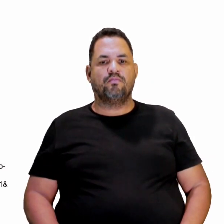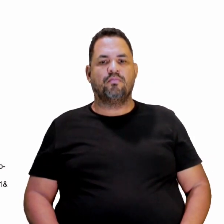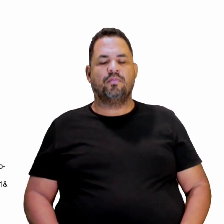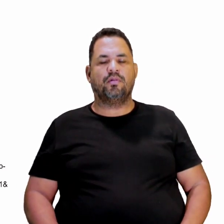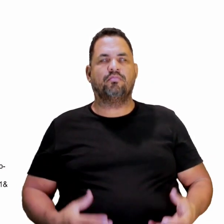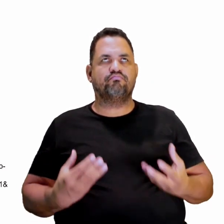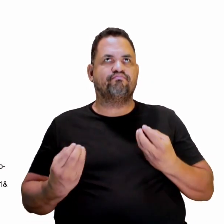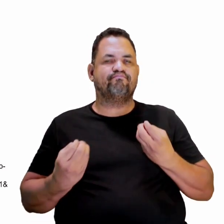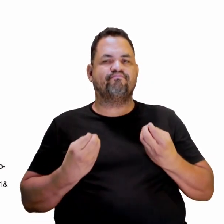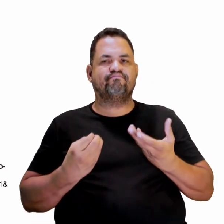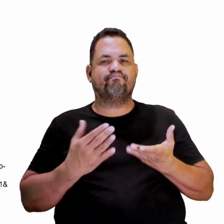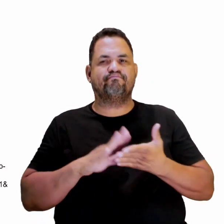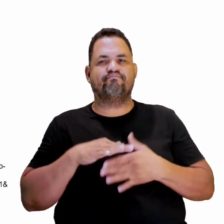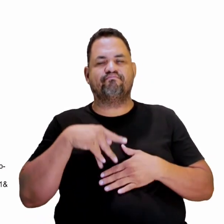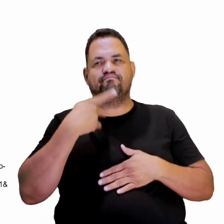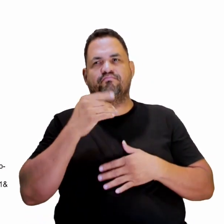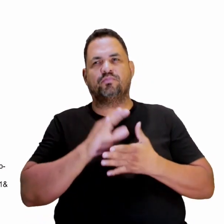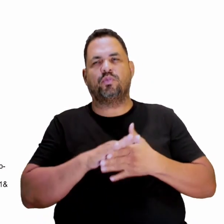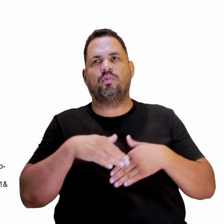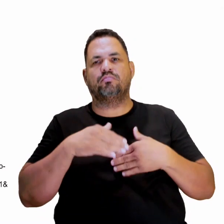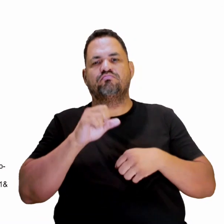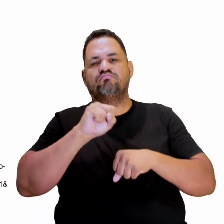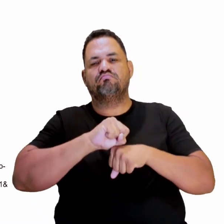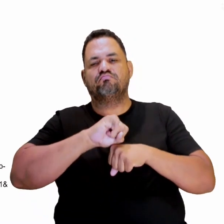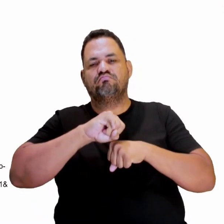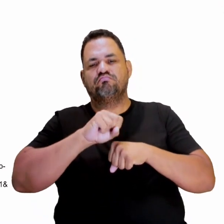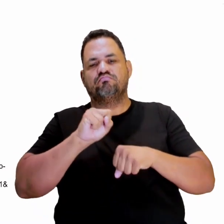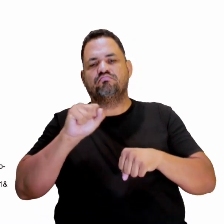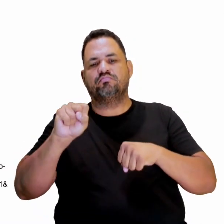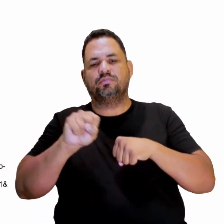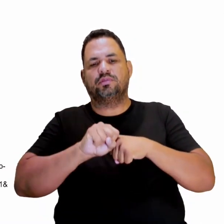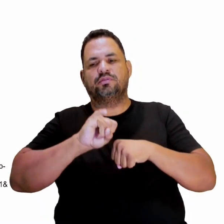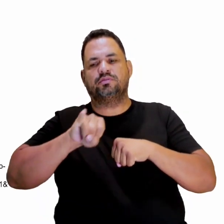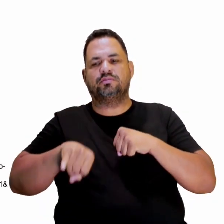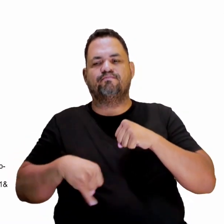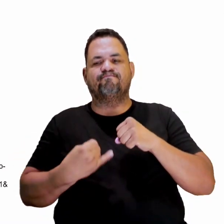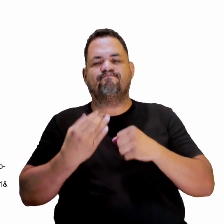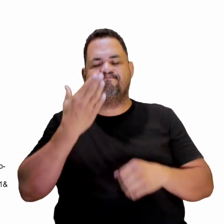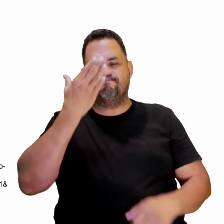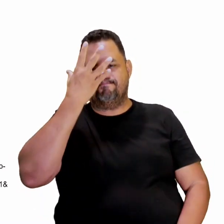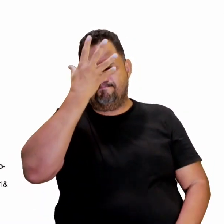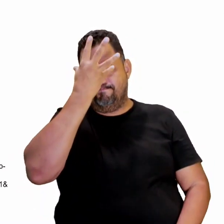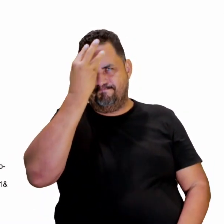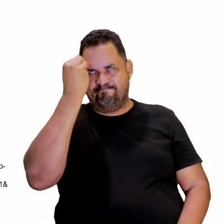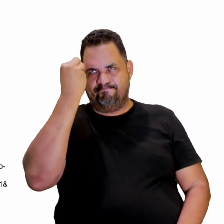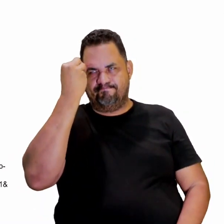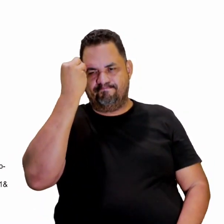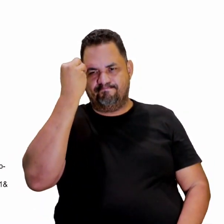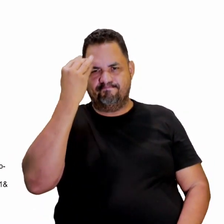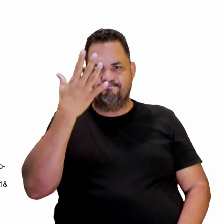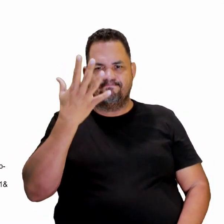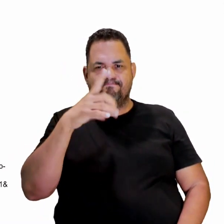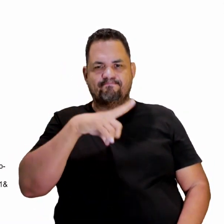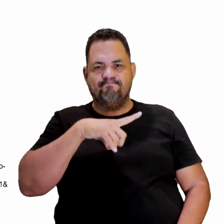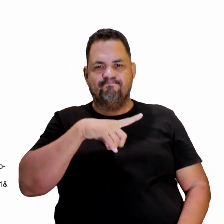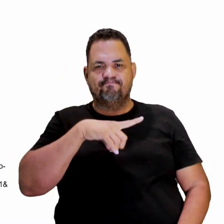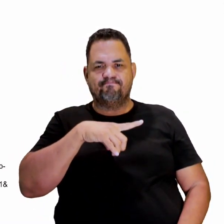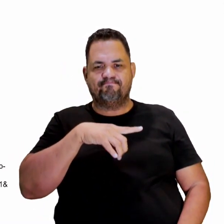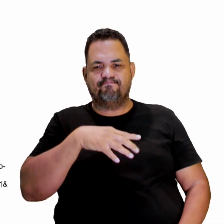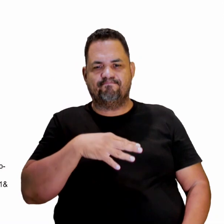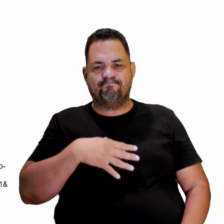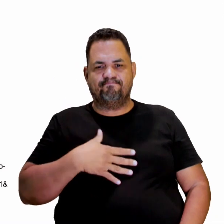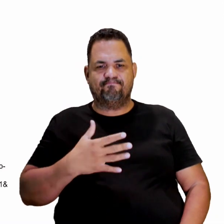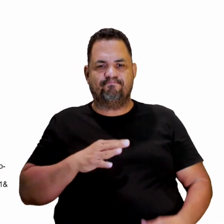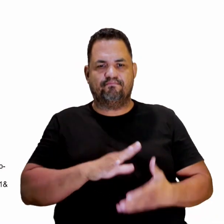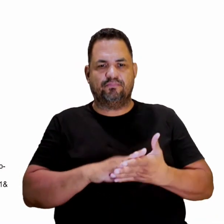como eu posso dizer? Qual seria o adjetivo? O adjetivo me sumiu agora. Mas bem tenso, né? O texto é tenso, fala